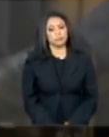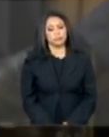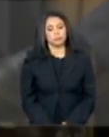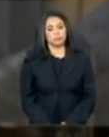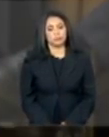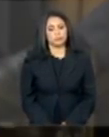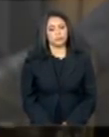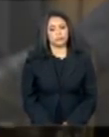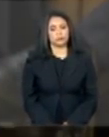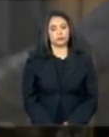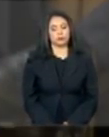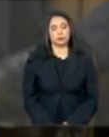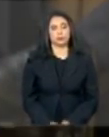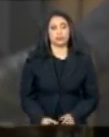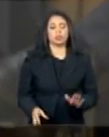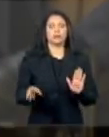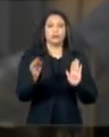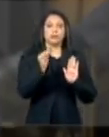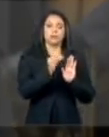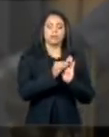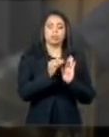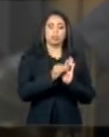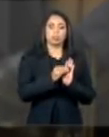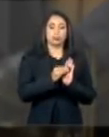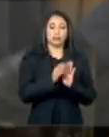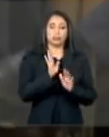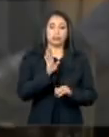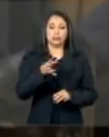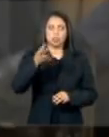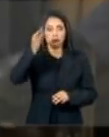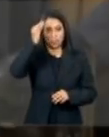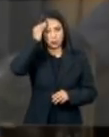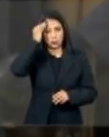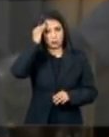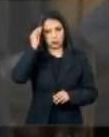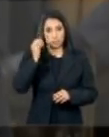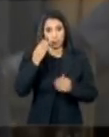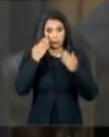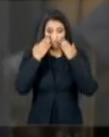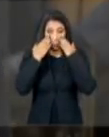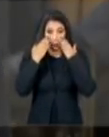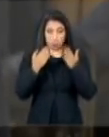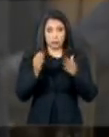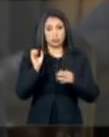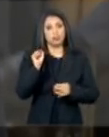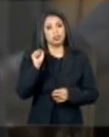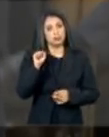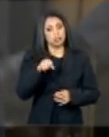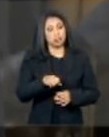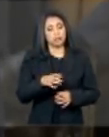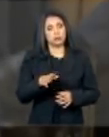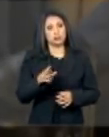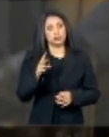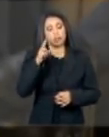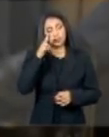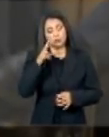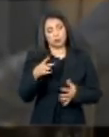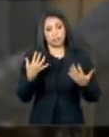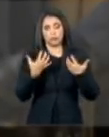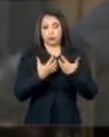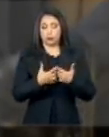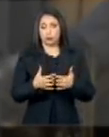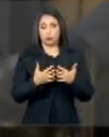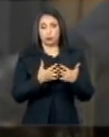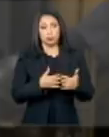consolidou na contenção portanto de que o ato de aposentação é assim composto não complexo portanto